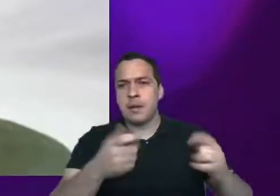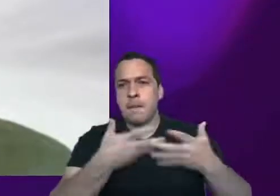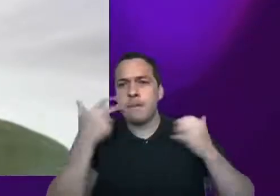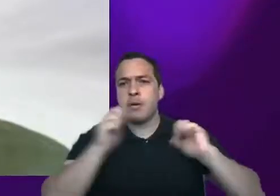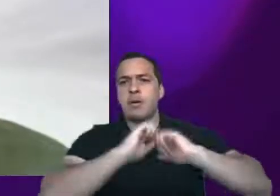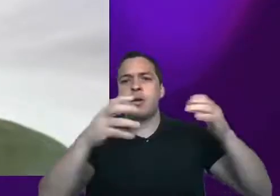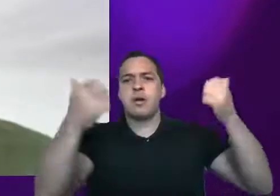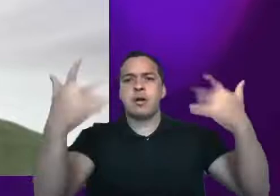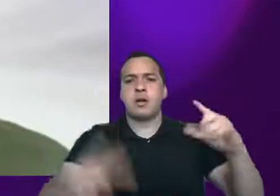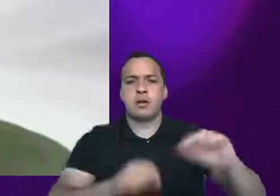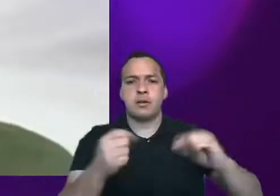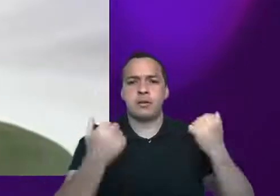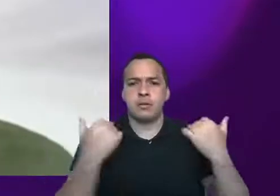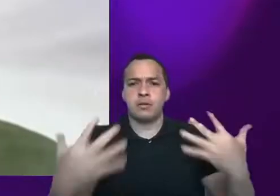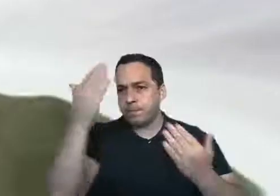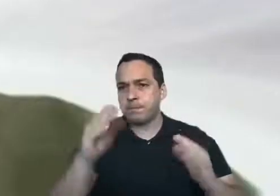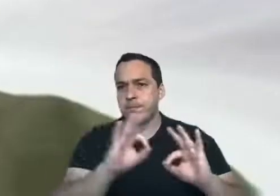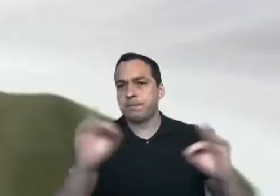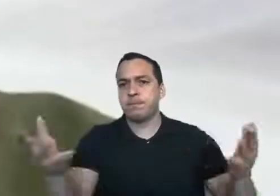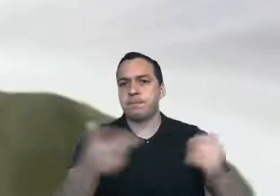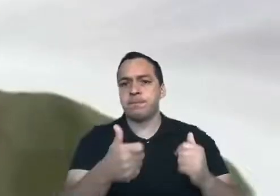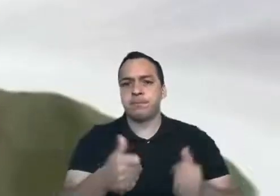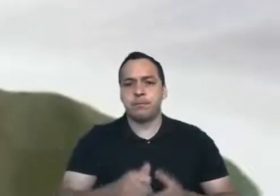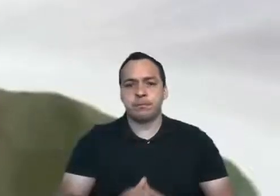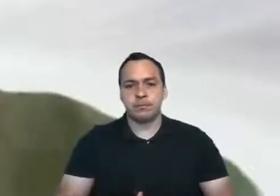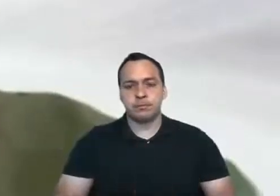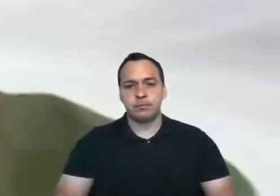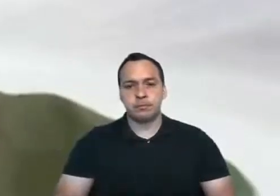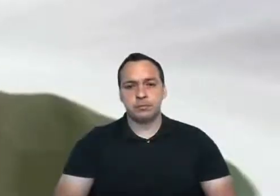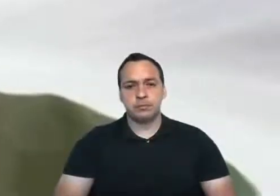for the interest of all.